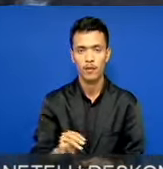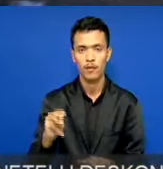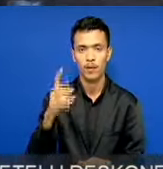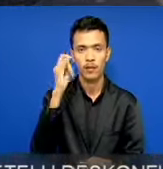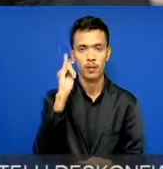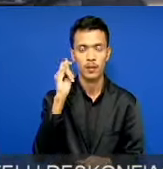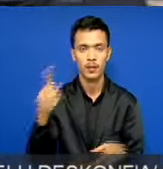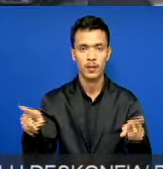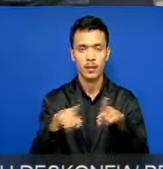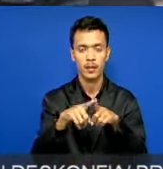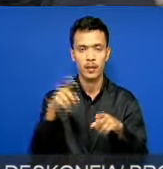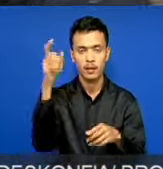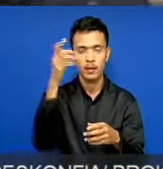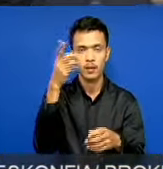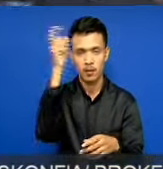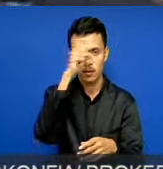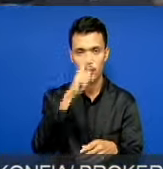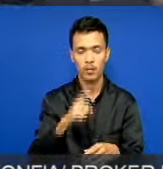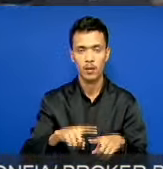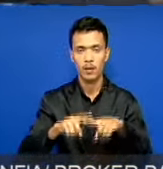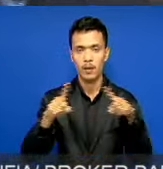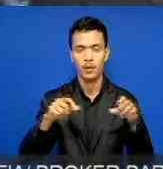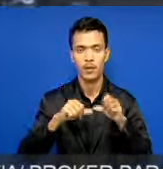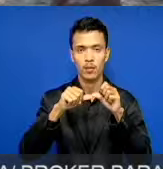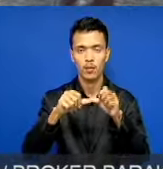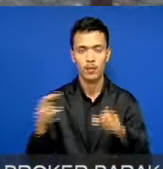nebe considera tuang ona mai benafatin halo operasaun iha